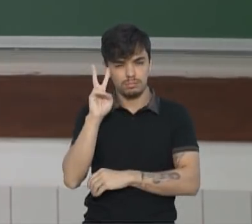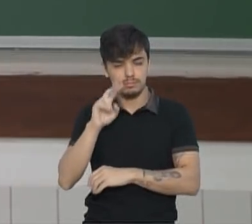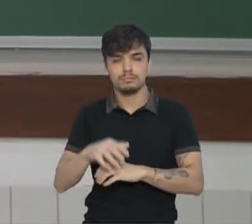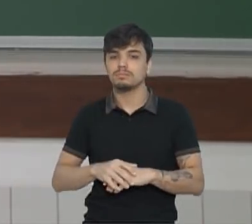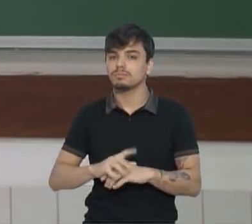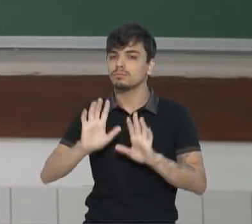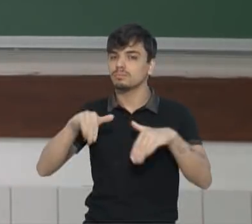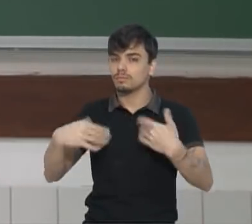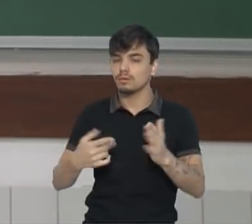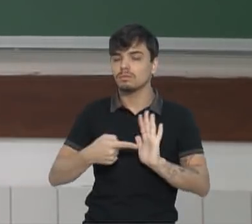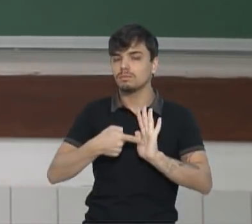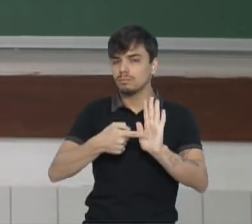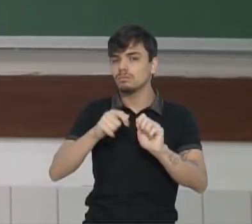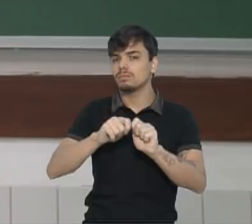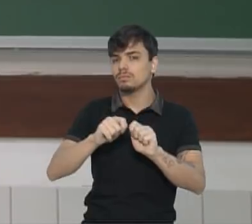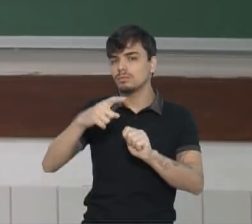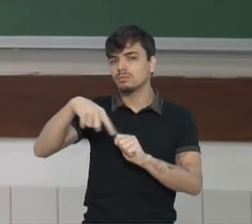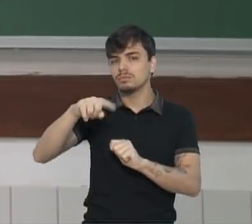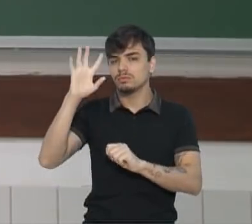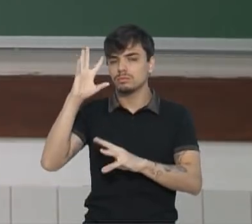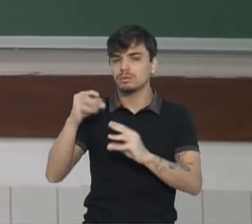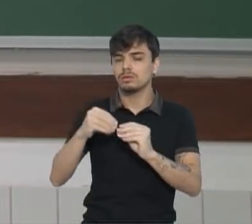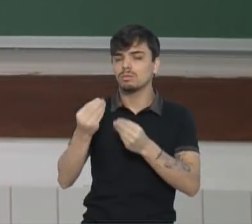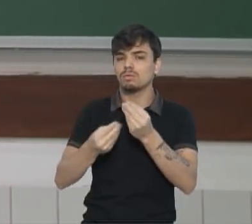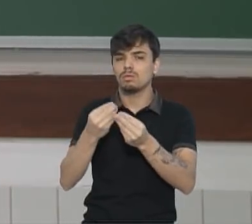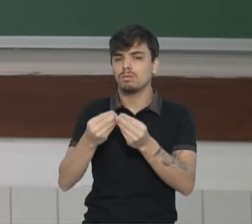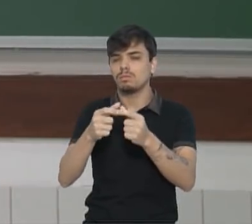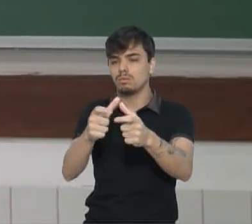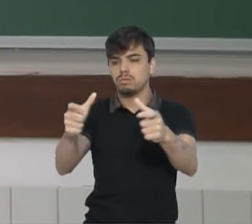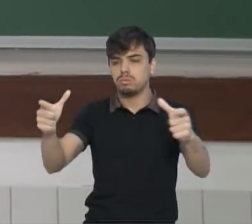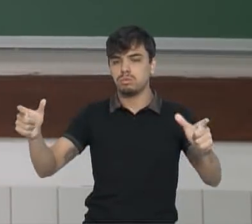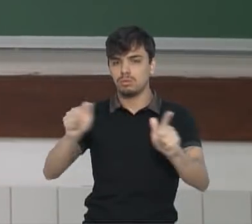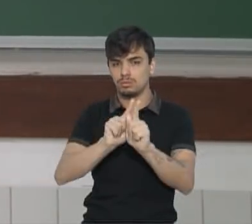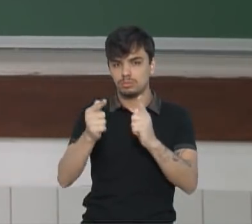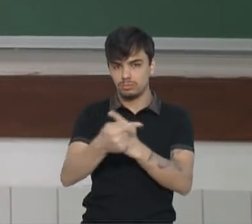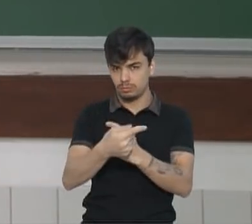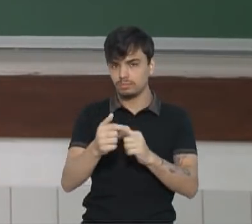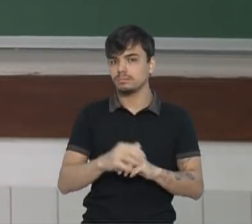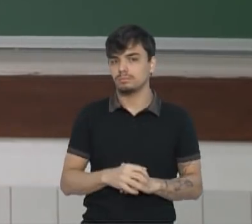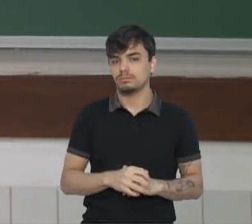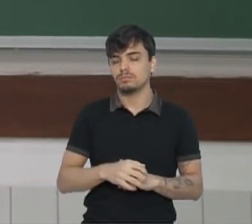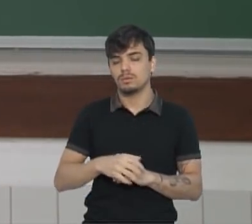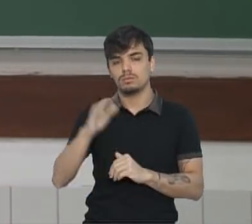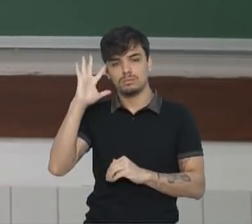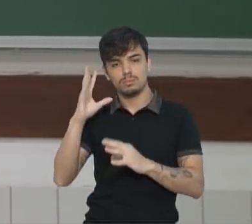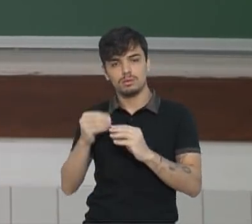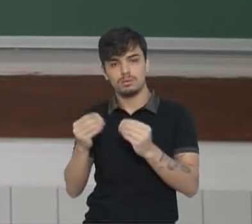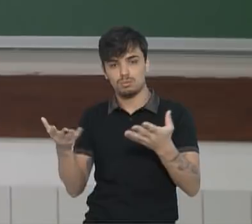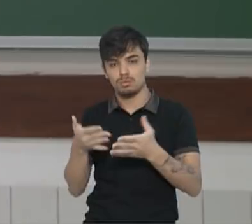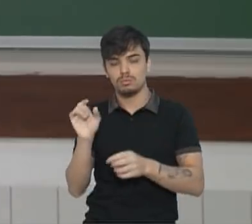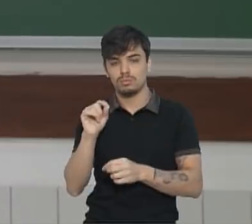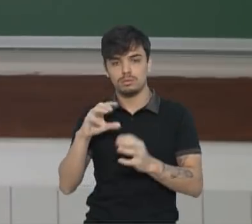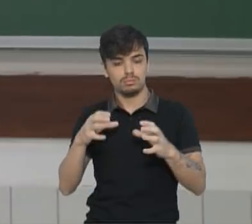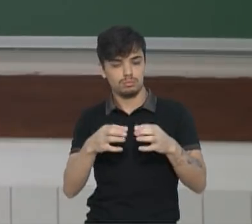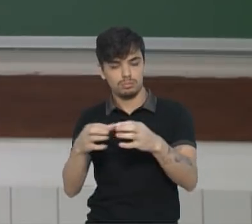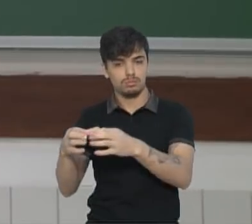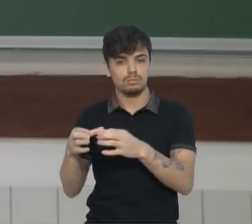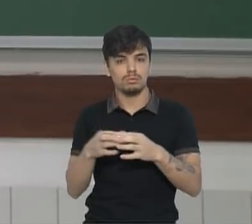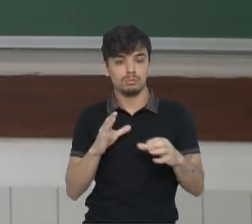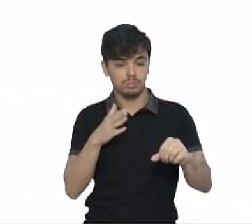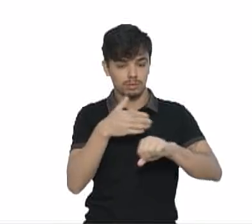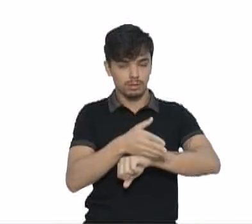gente fez para vocês terem uma noção do espaço geográfico. Hoje a gente vai entender melhor os grupos que ocuparam esse espaço geográfico. Então